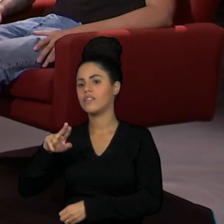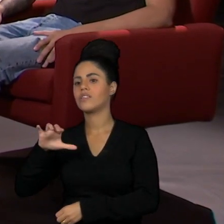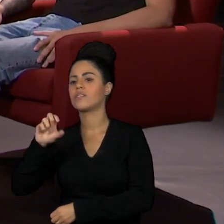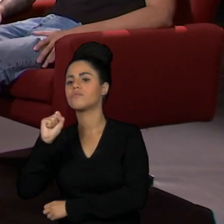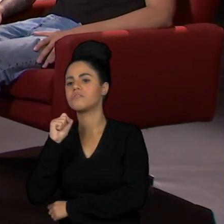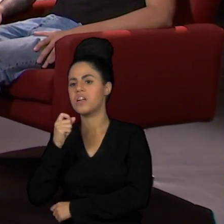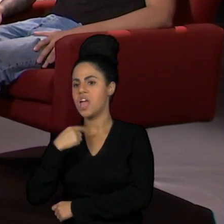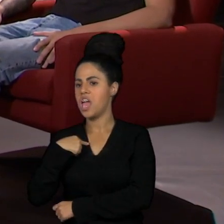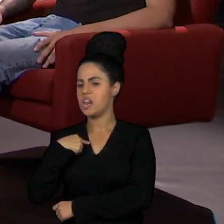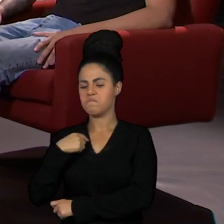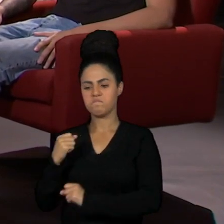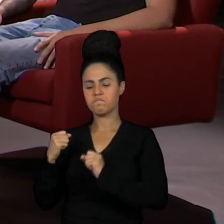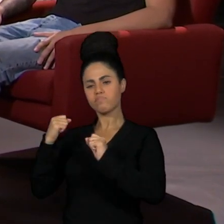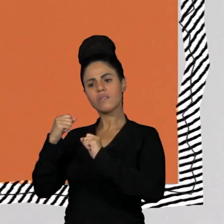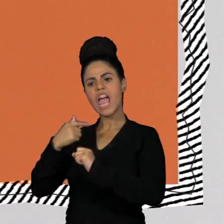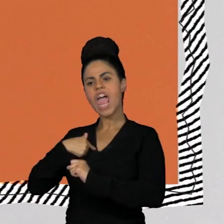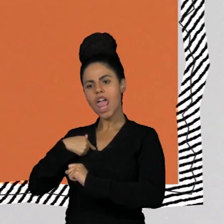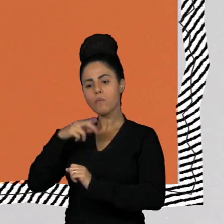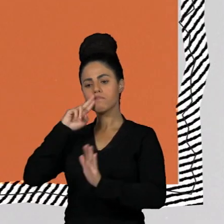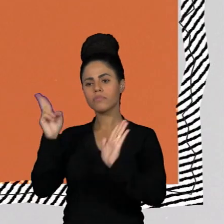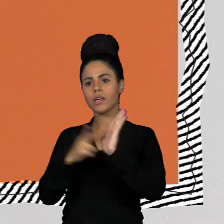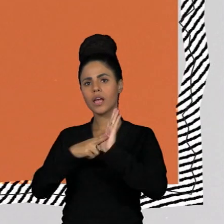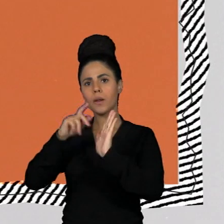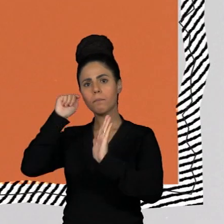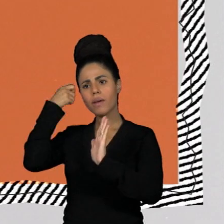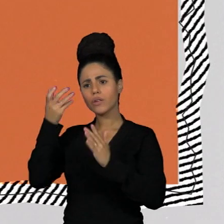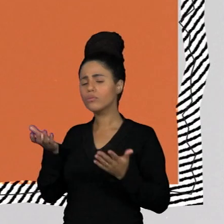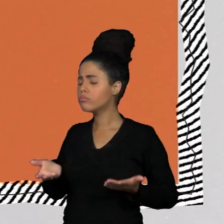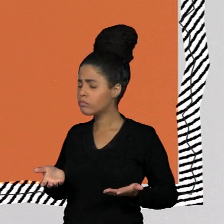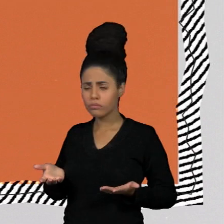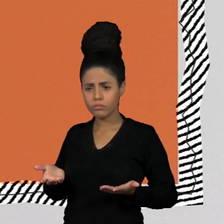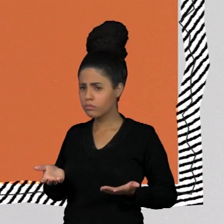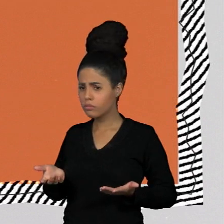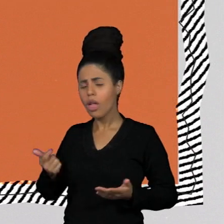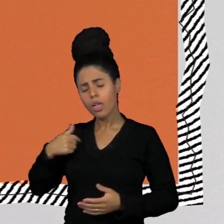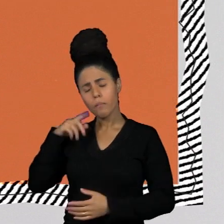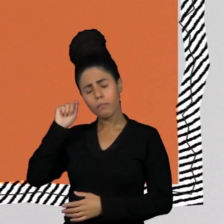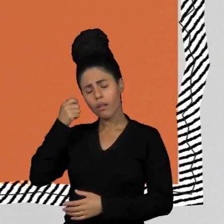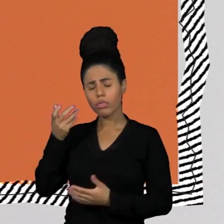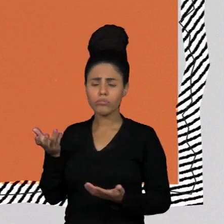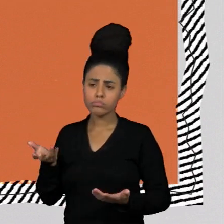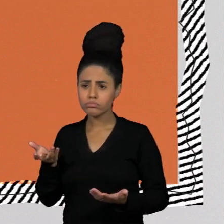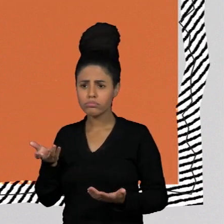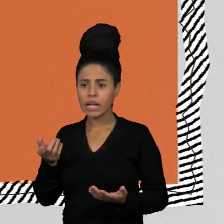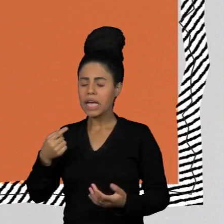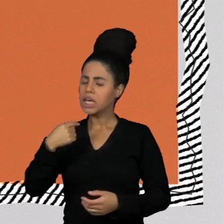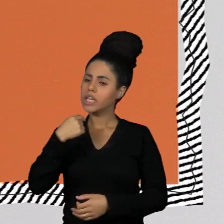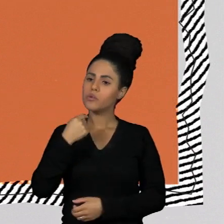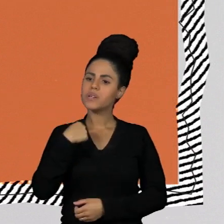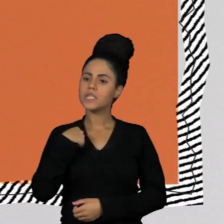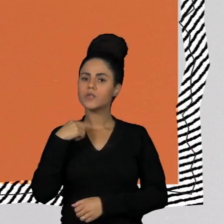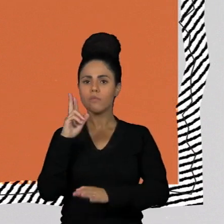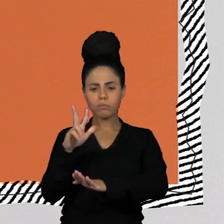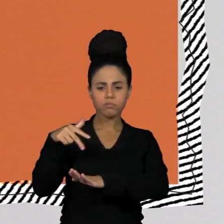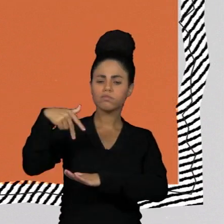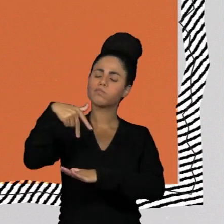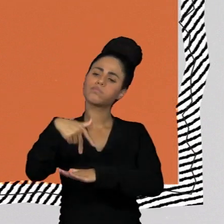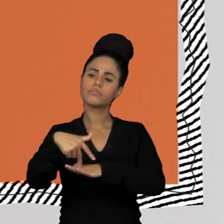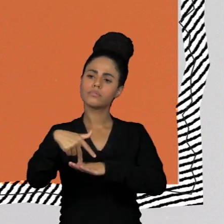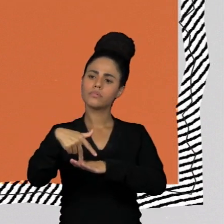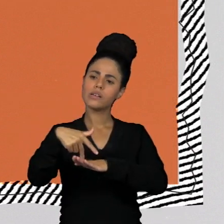monstro, e ele fala, mano, eu sou negão, mano. E ele fala assim, eu tenho que me mover de tal